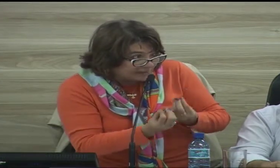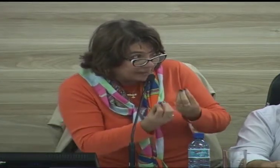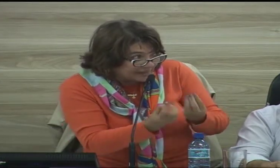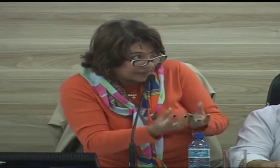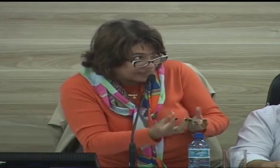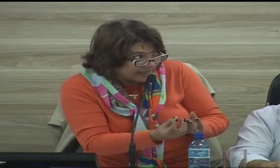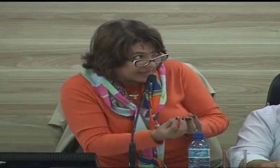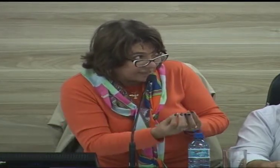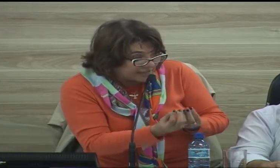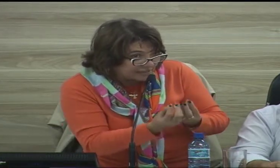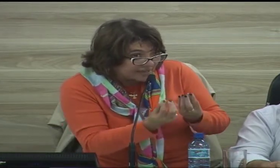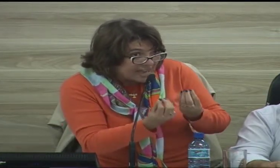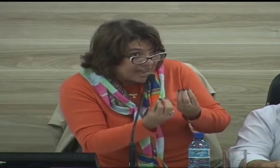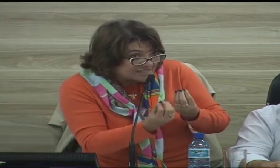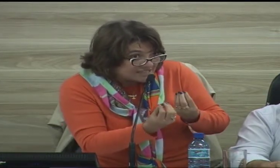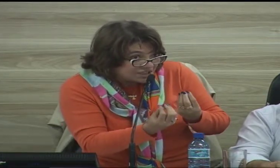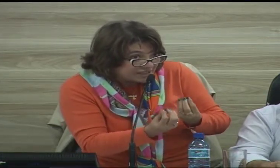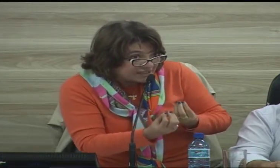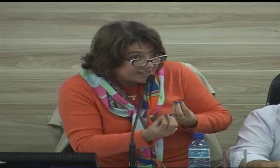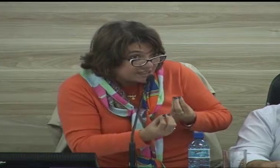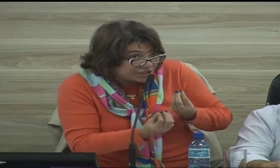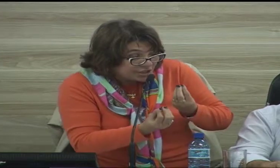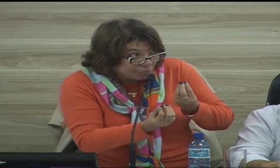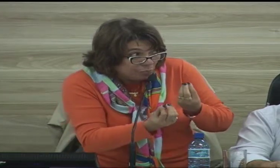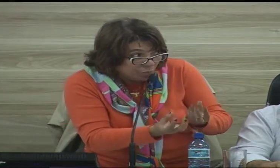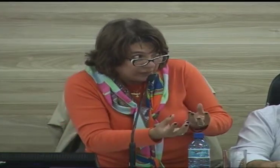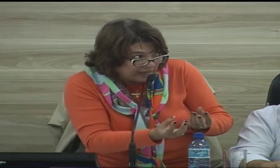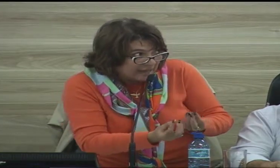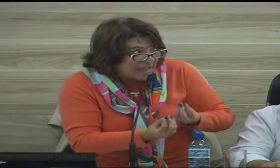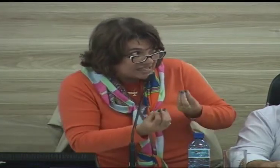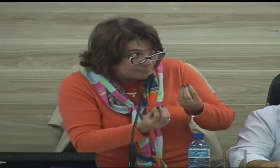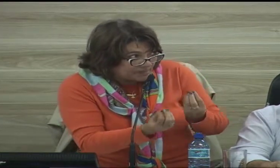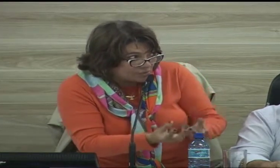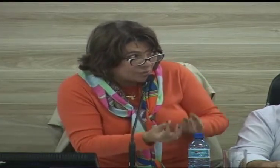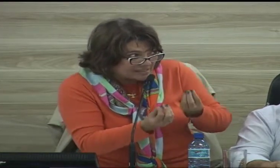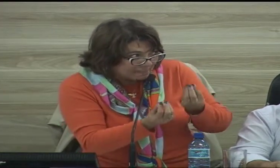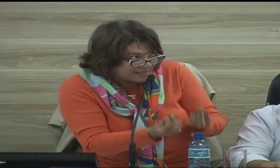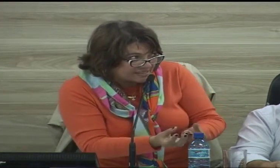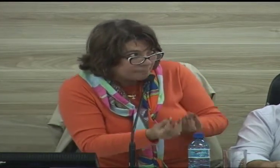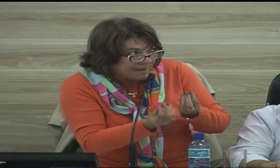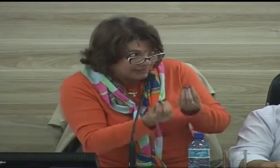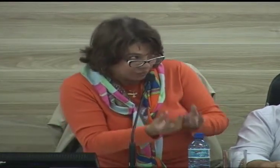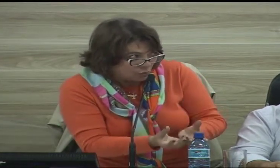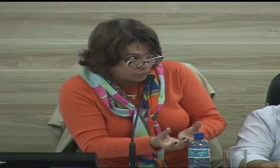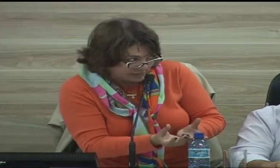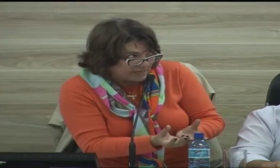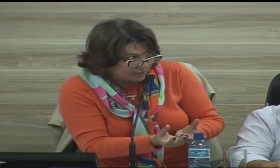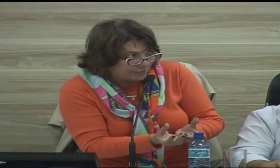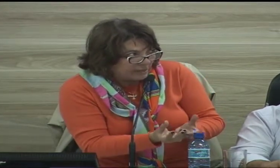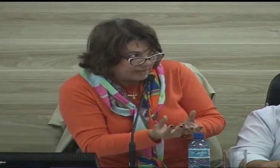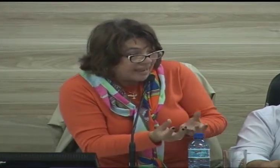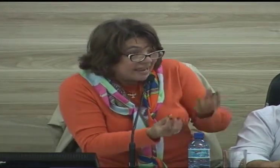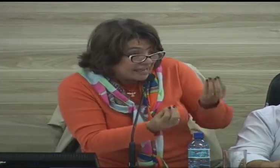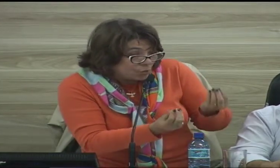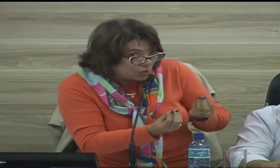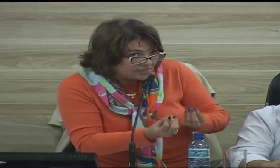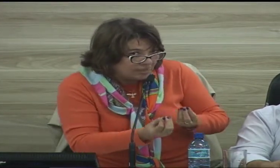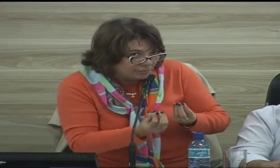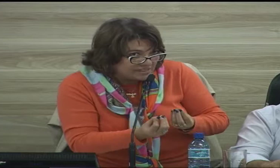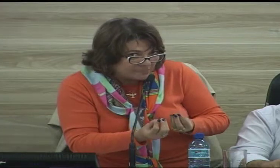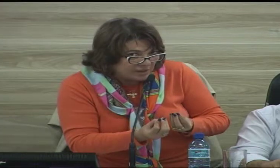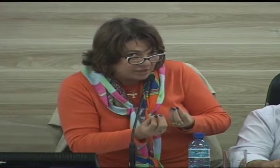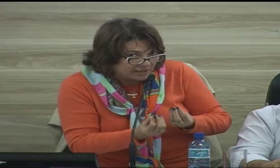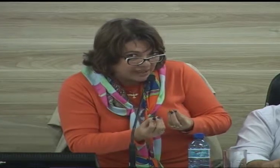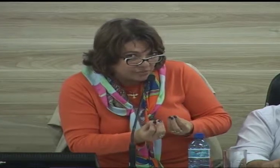ou determinados requerimentos, às vezes a gente desestimula as pessoas a participarem de um conselho, né? E o